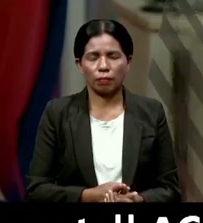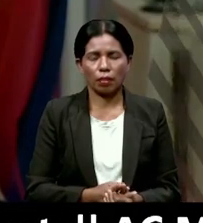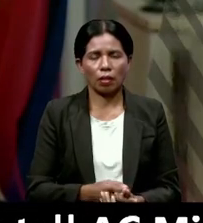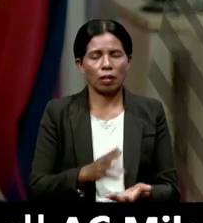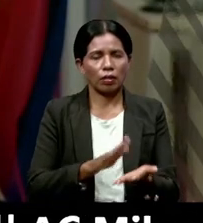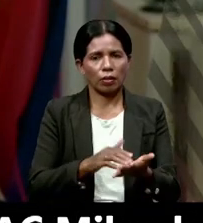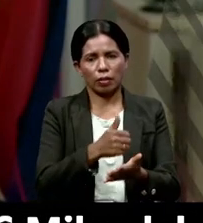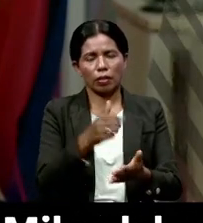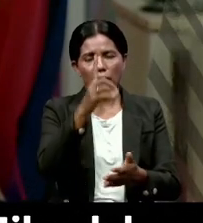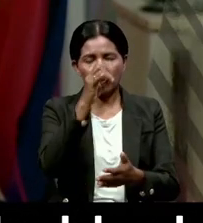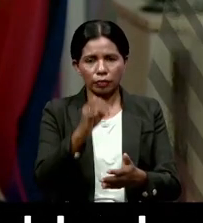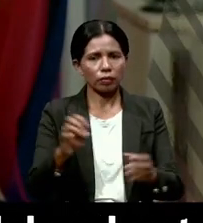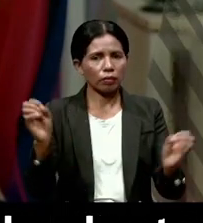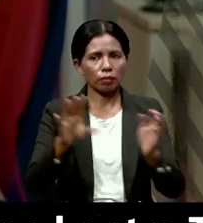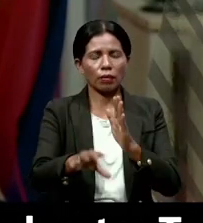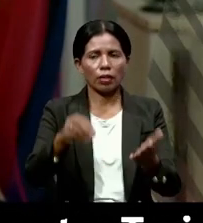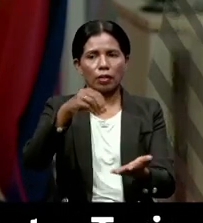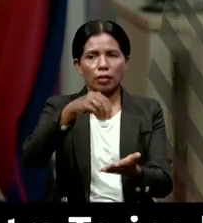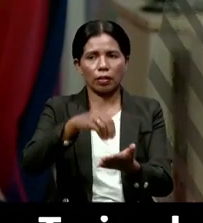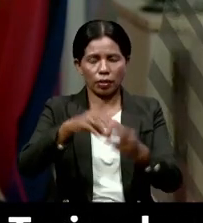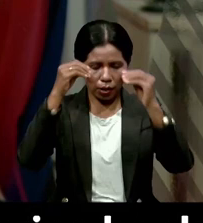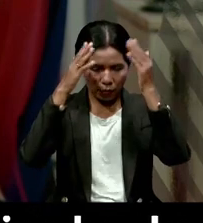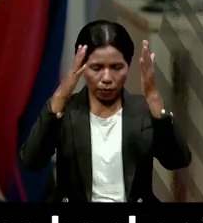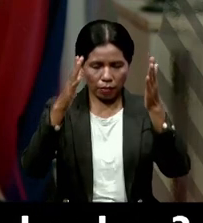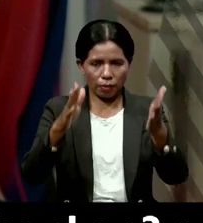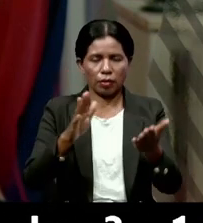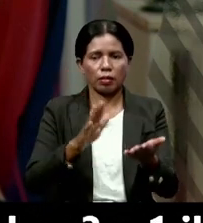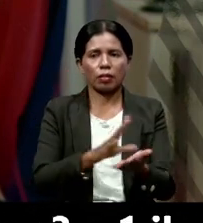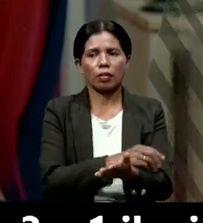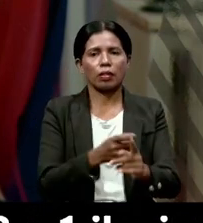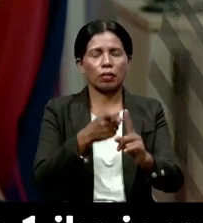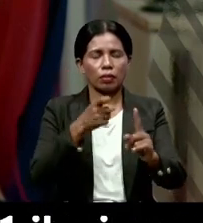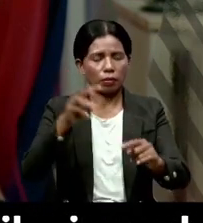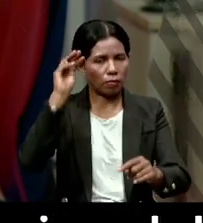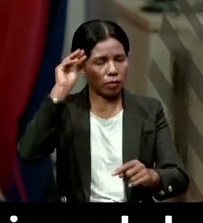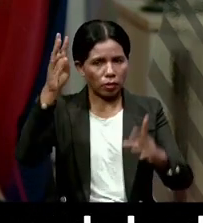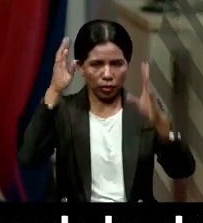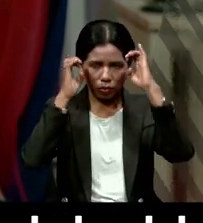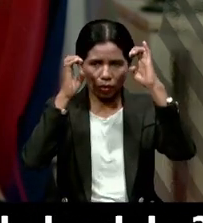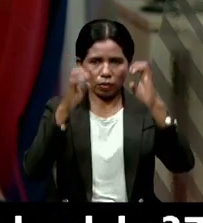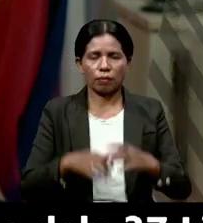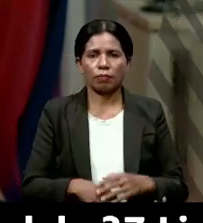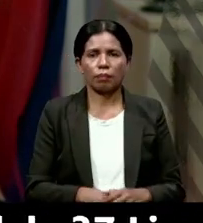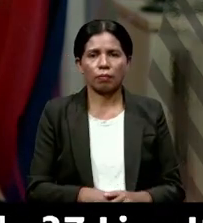Escola Balong iha capital dili la hetang kolokasang Profesor Bolsa candidatura husi Ministério Edukasang.